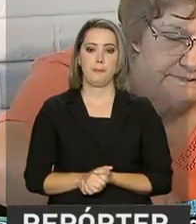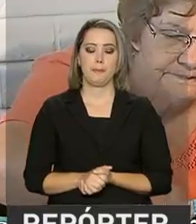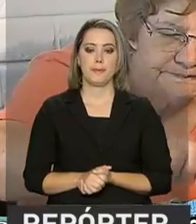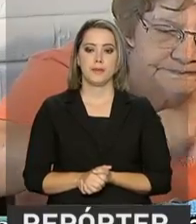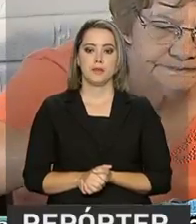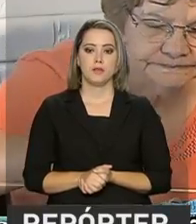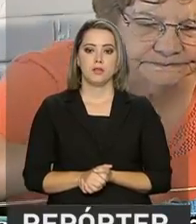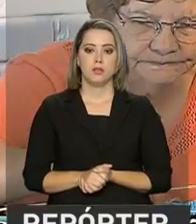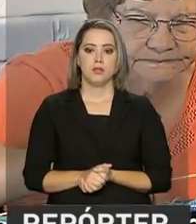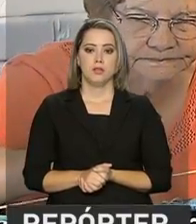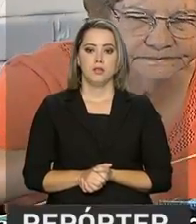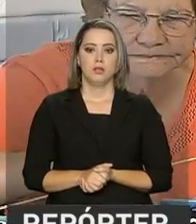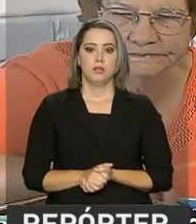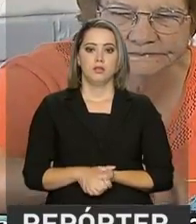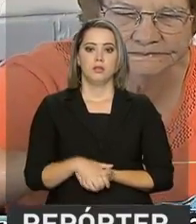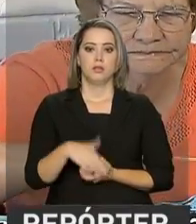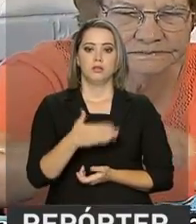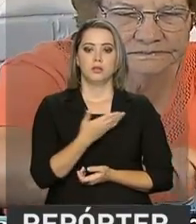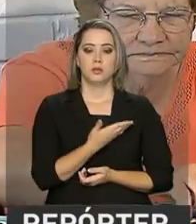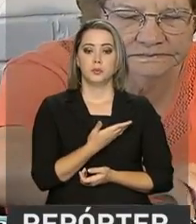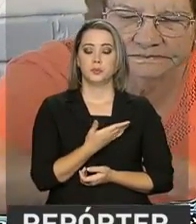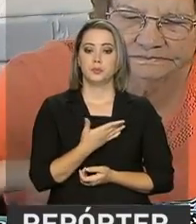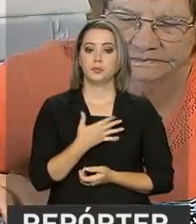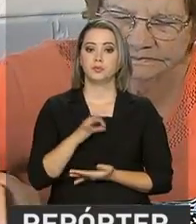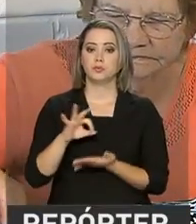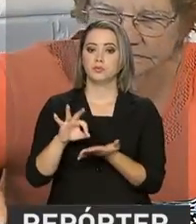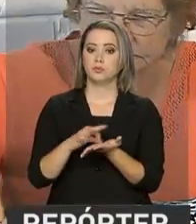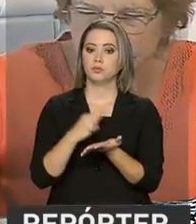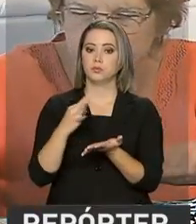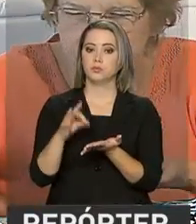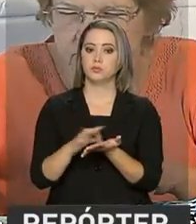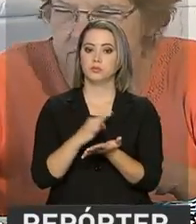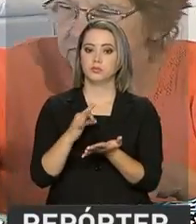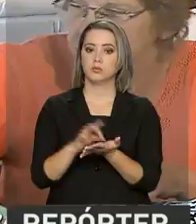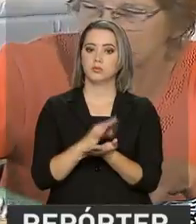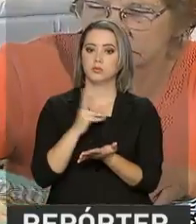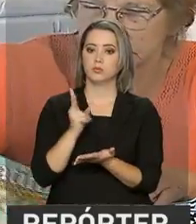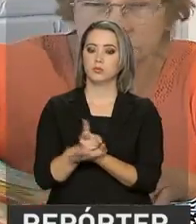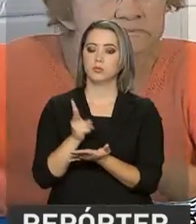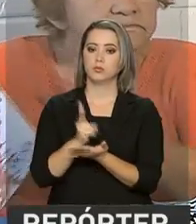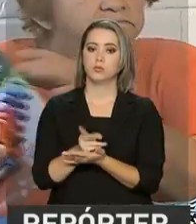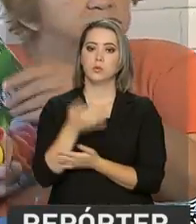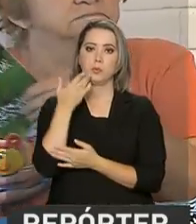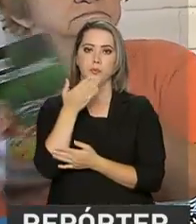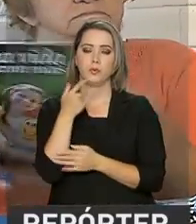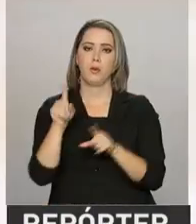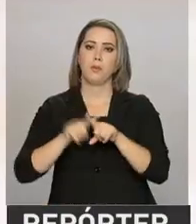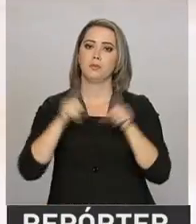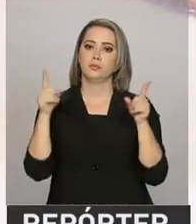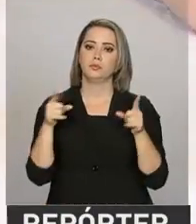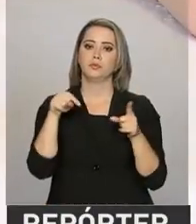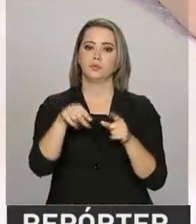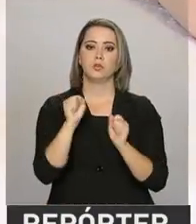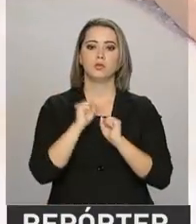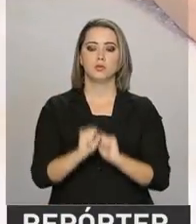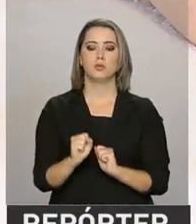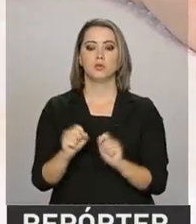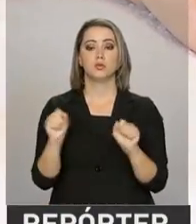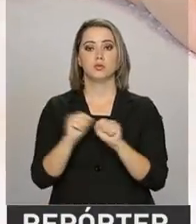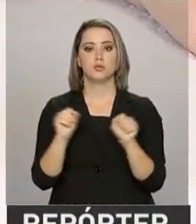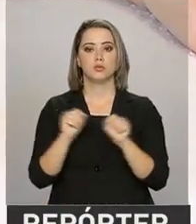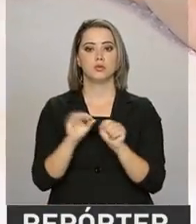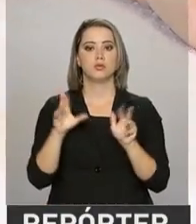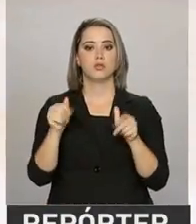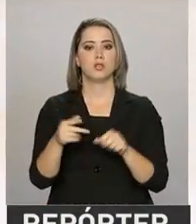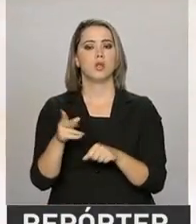faço caseado com a linha da mesma tonalidade e aqui também da mesma tonalidade mas você pode fazer todo